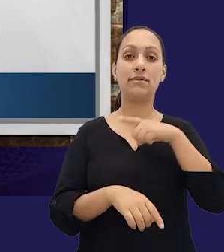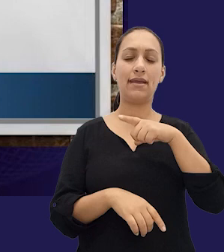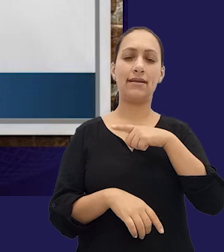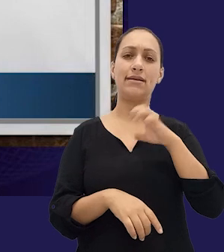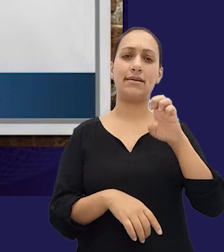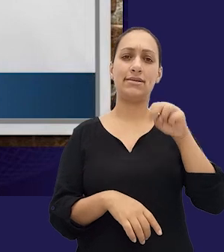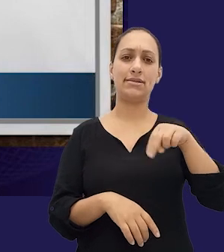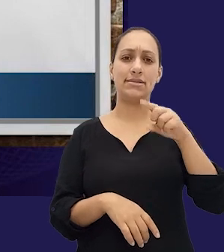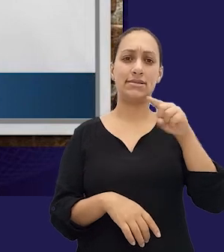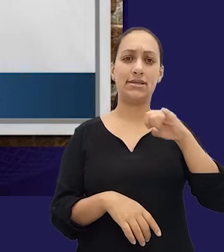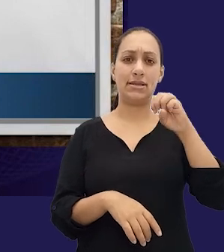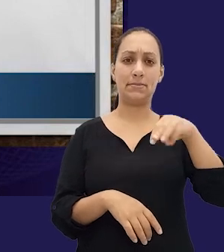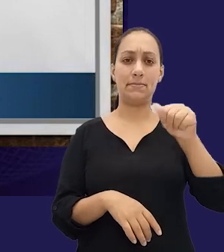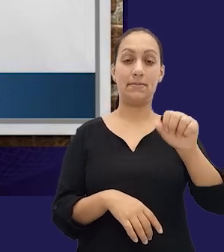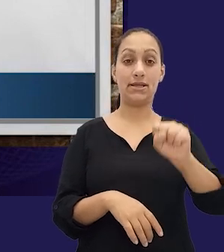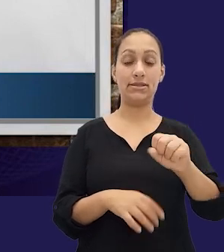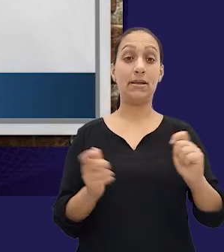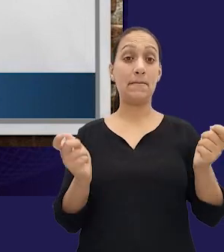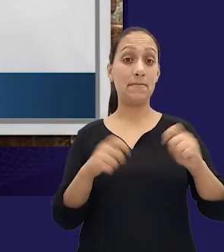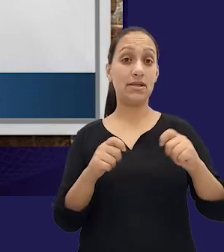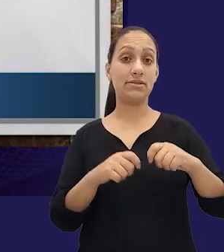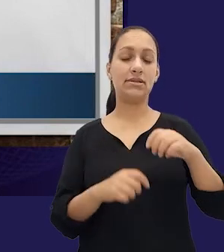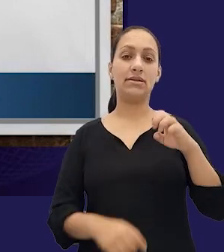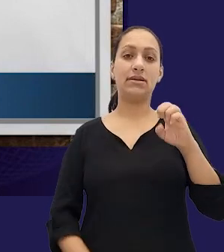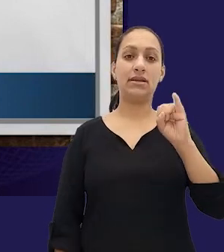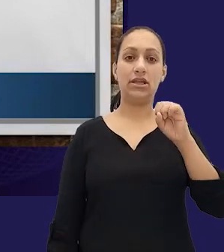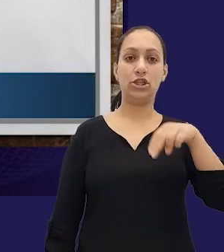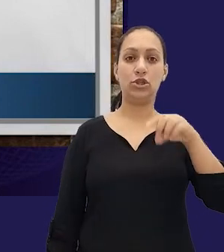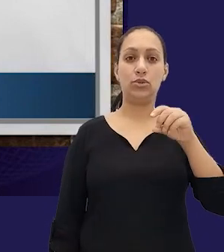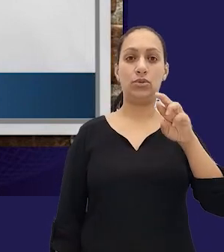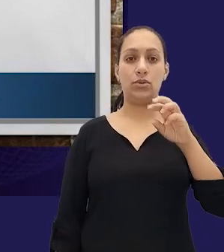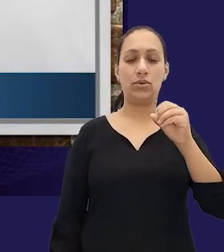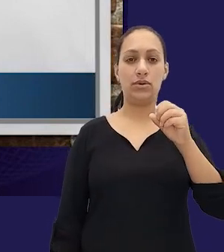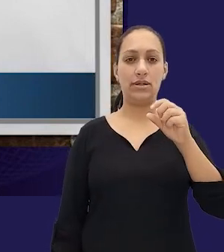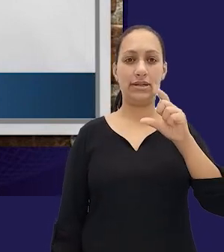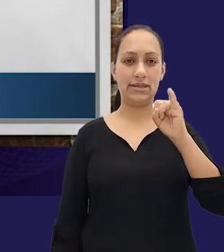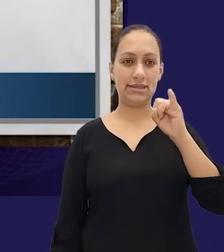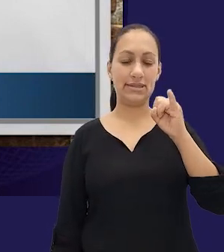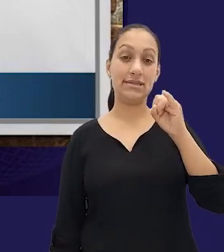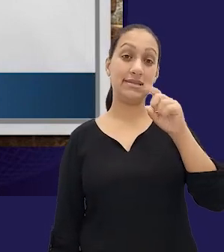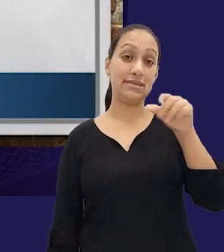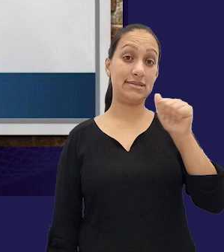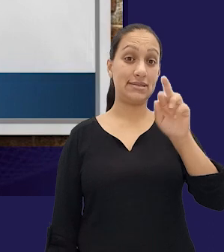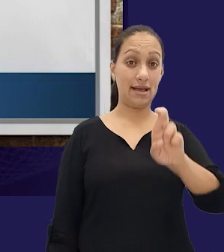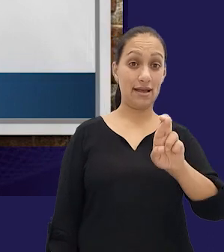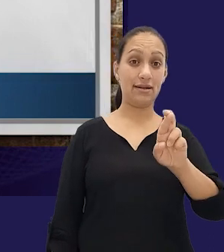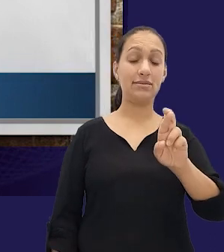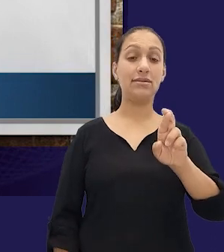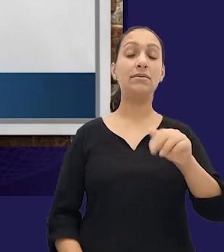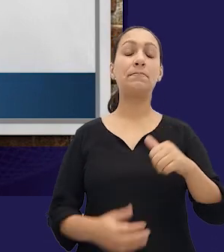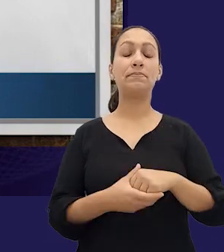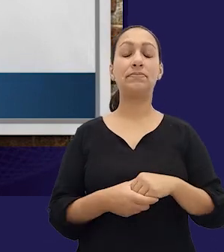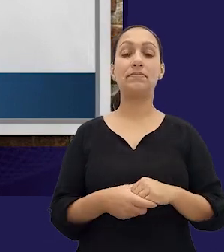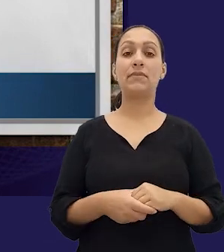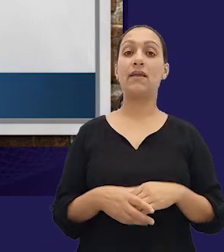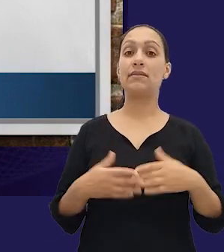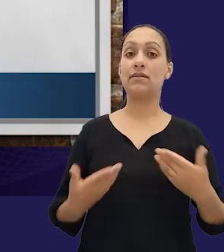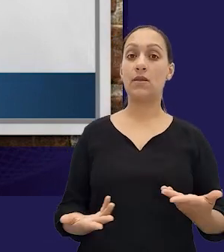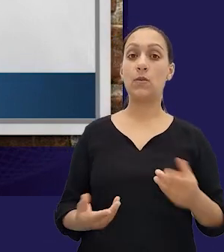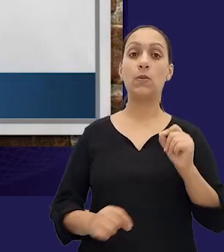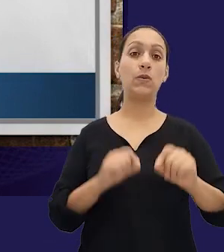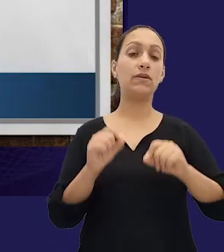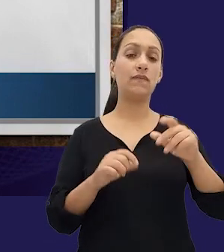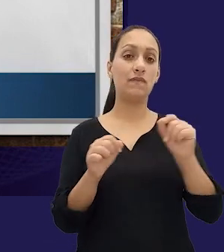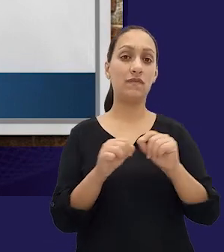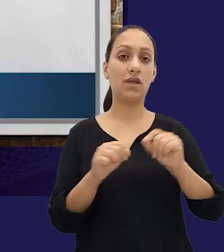enzimas capazes de hidrolisá-los, que são as carbapenimases, né, a KPC é uma das mais conhecidas. E, bom, o que se